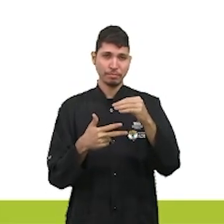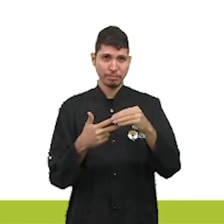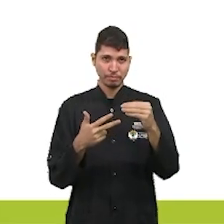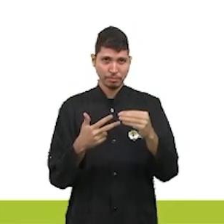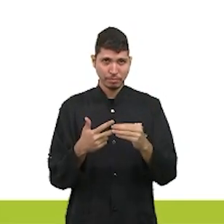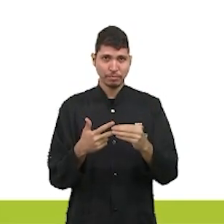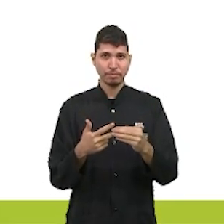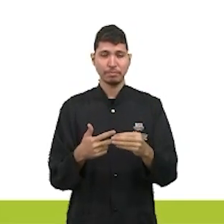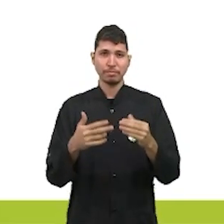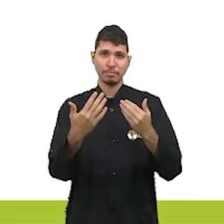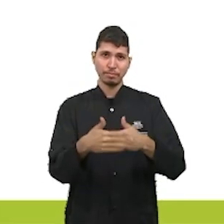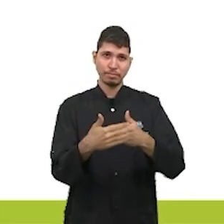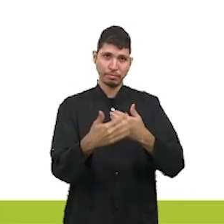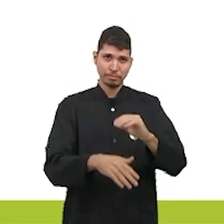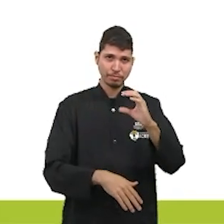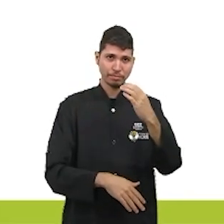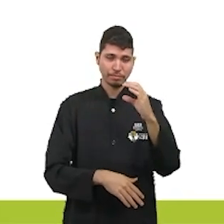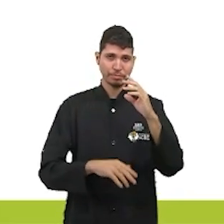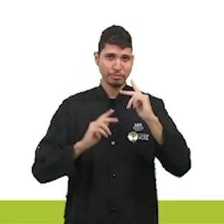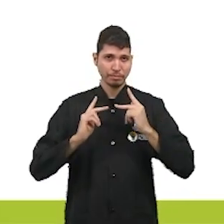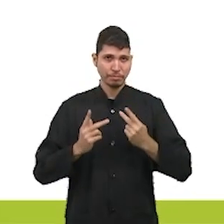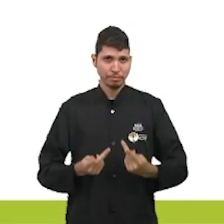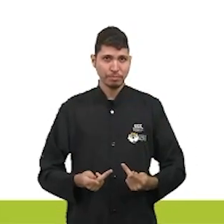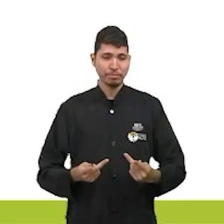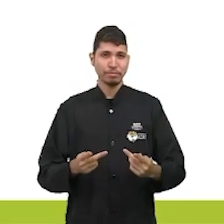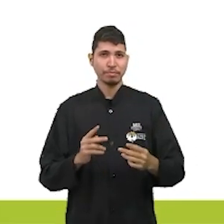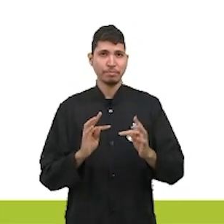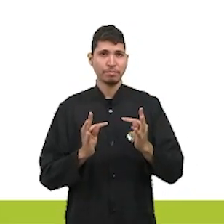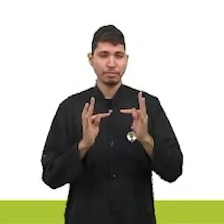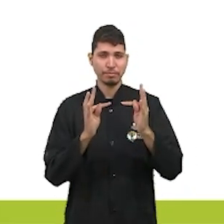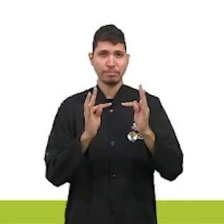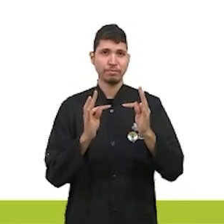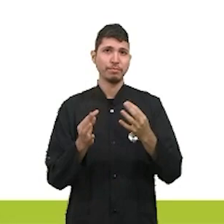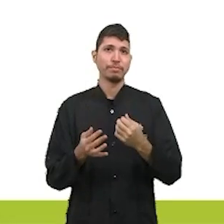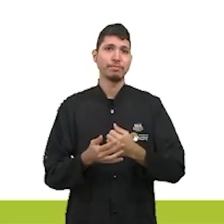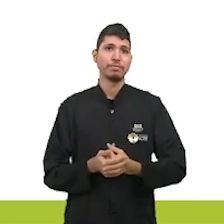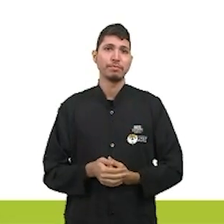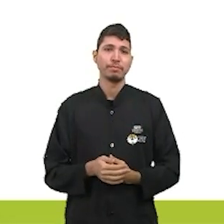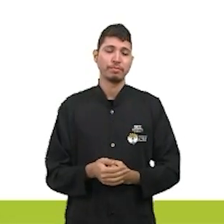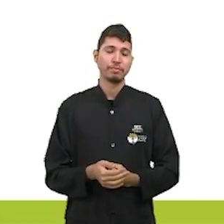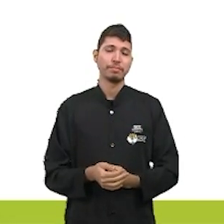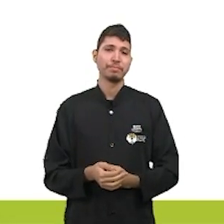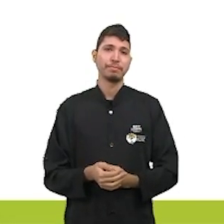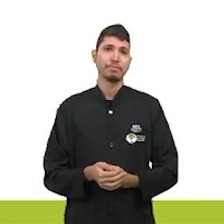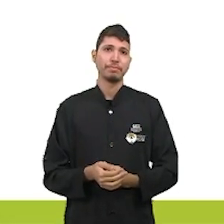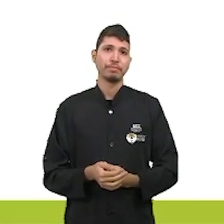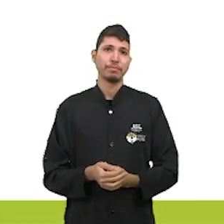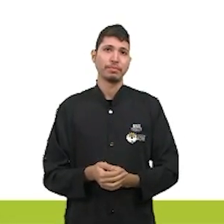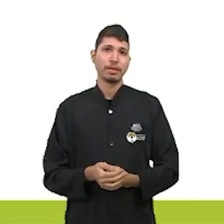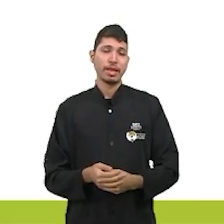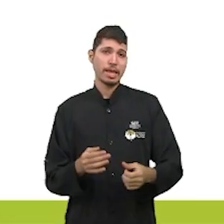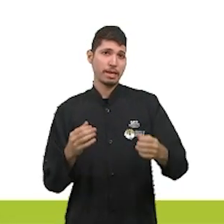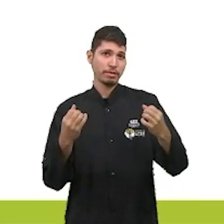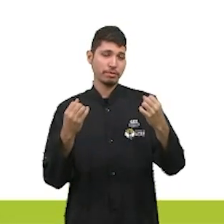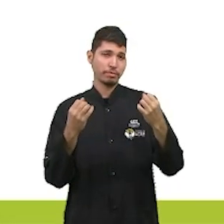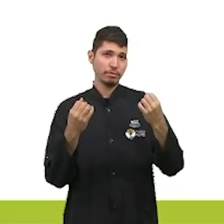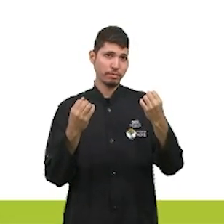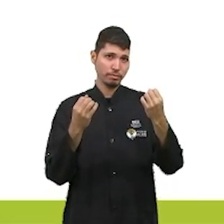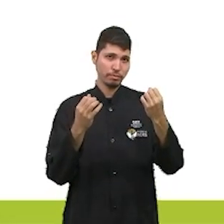da Natureza e suas tecnologias. Ele fala o seguinte, né? Primeiro, gente, eu gosto muito de começar